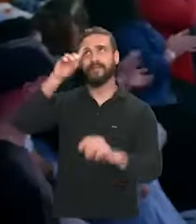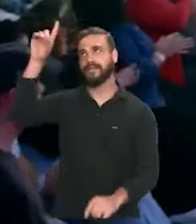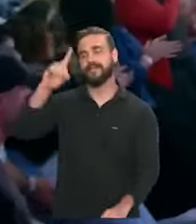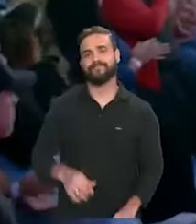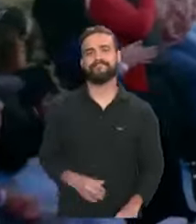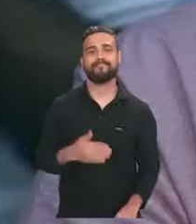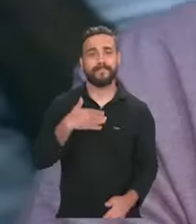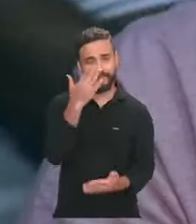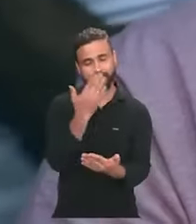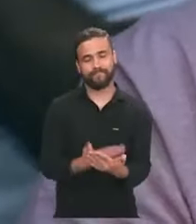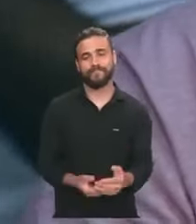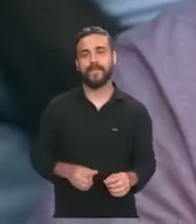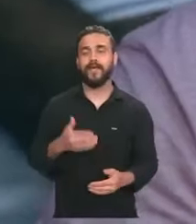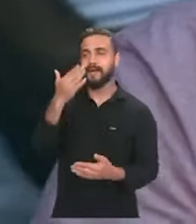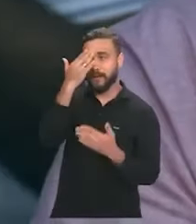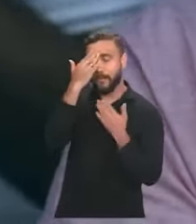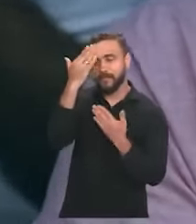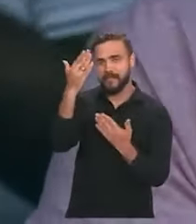Deus